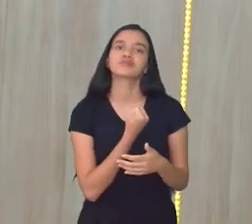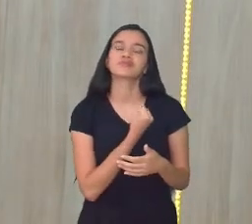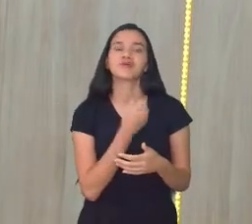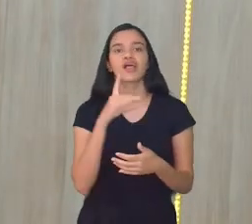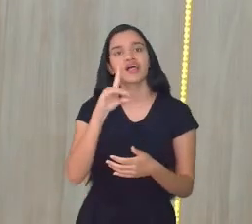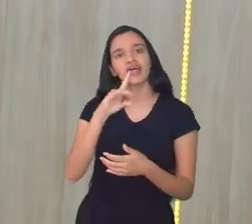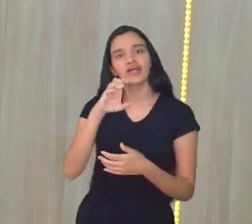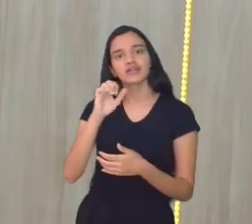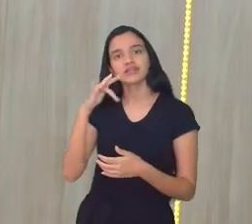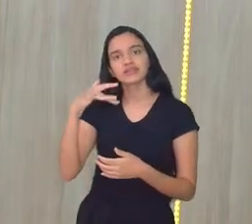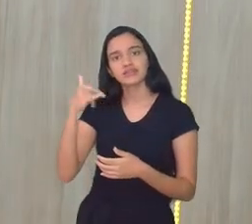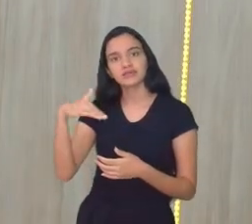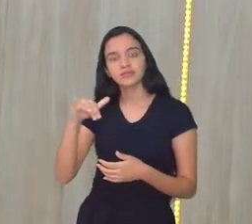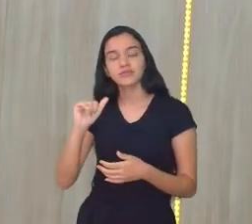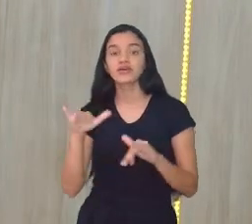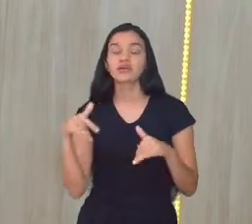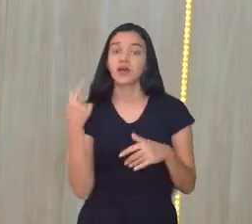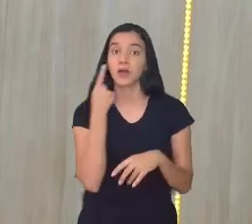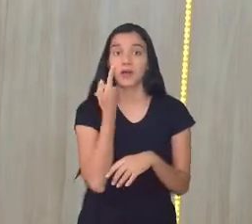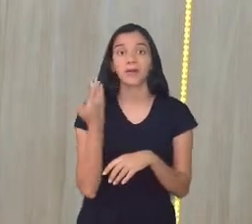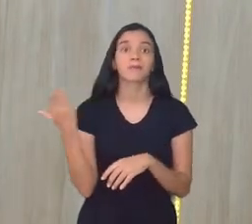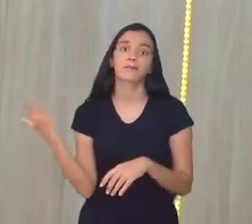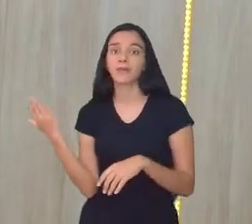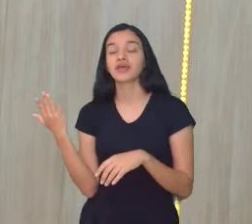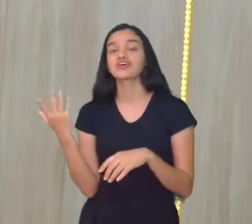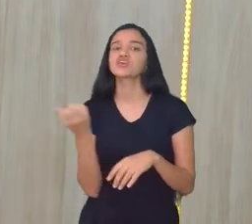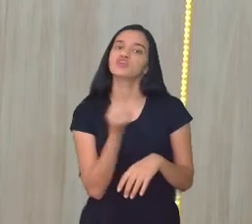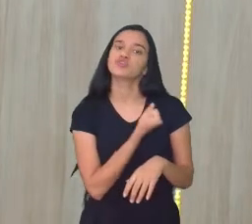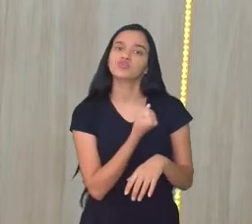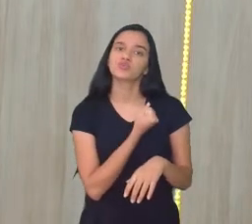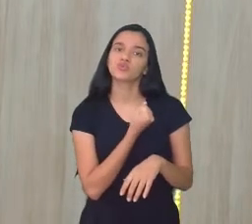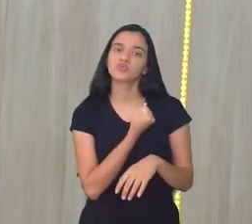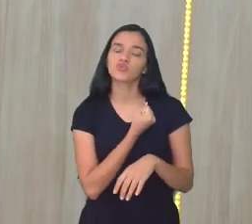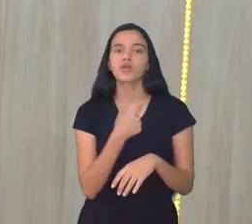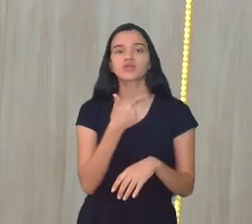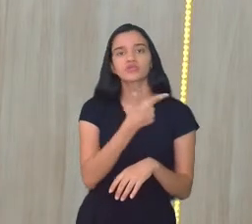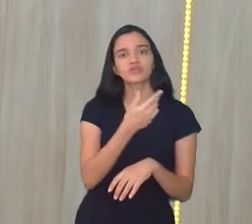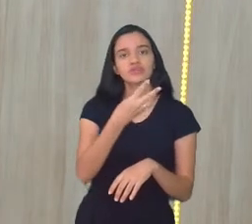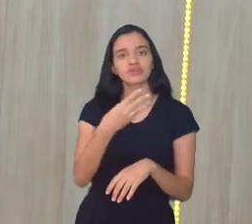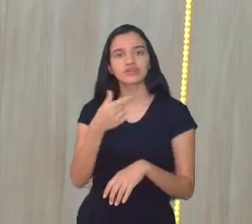decimais. Isso aqui, este número aqui,